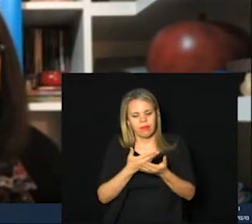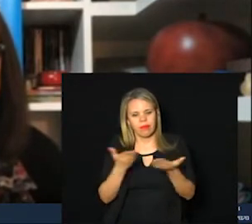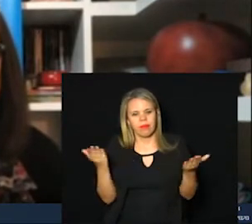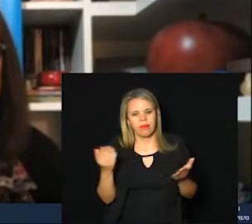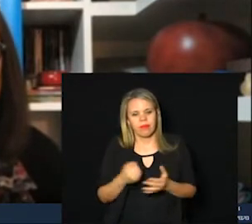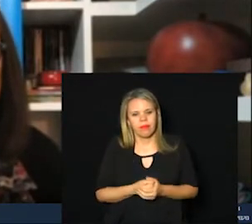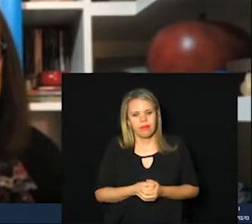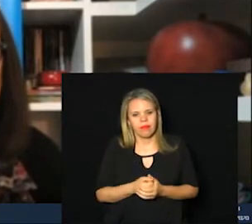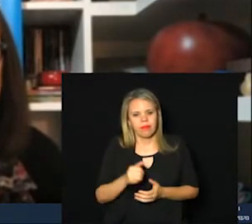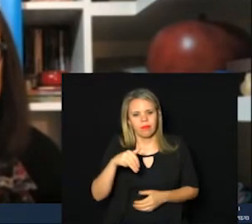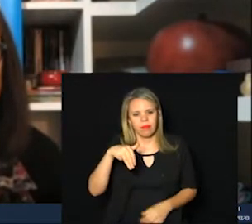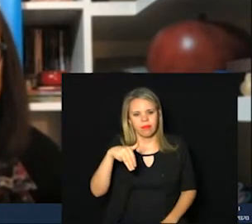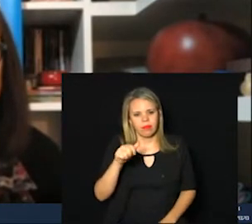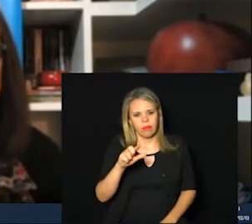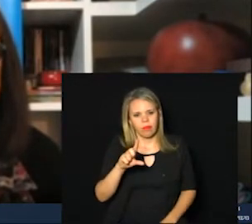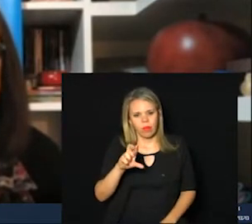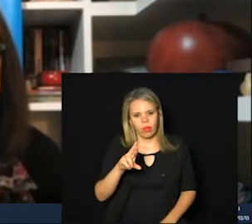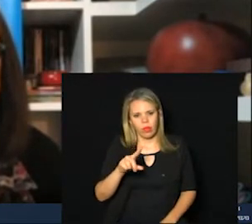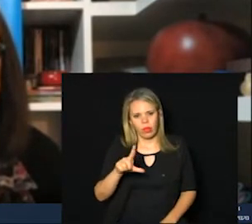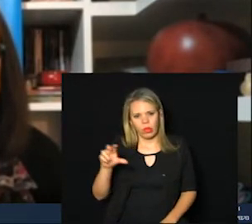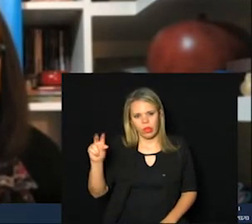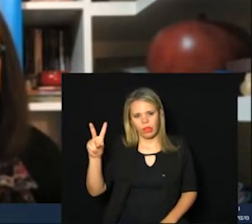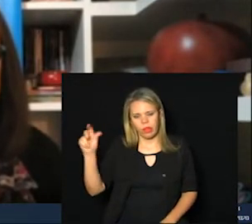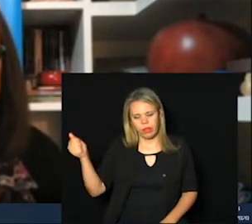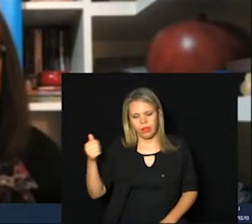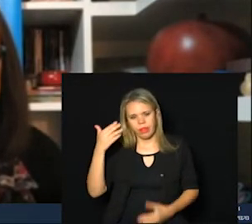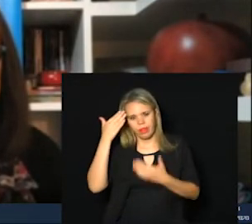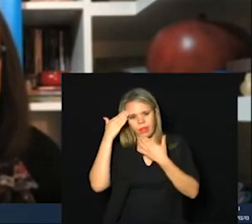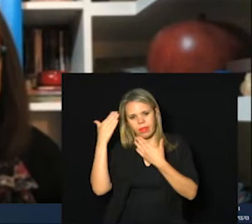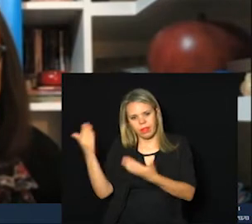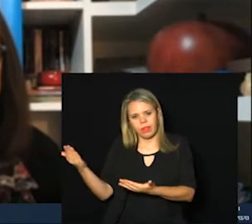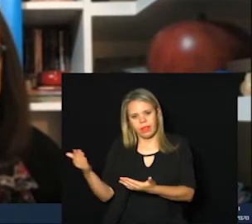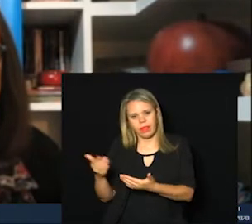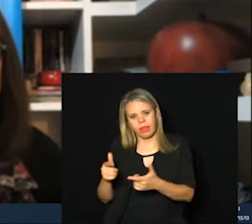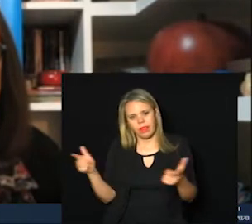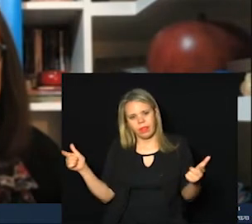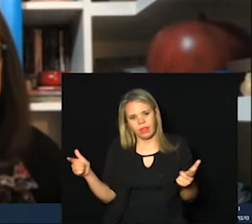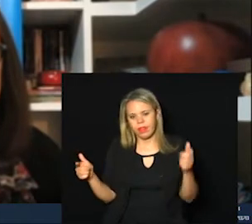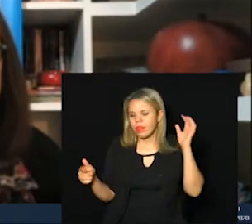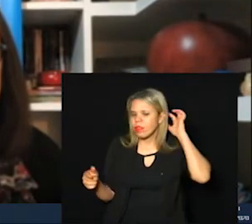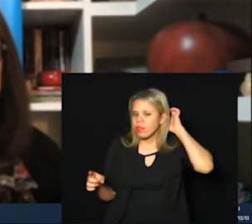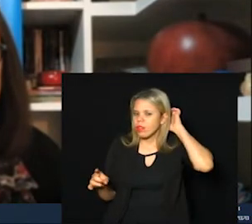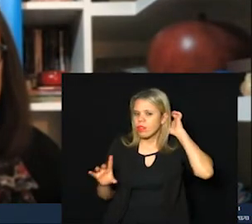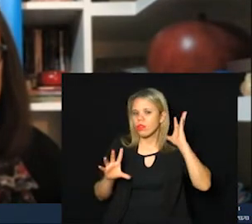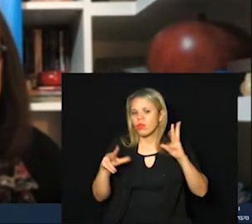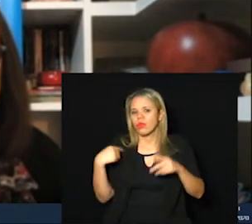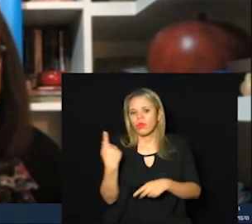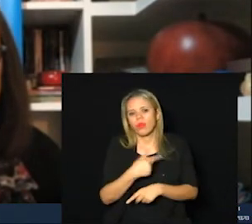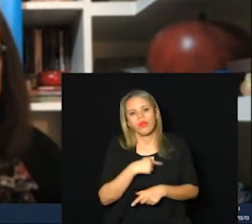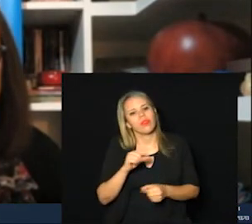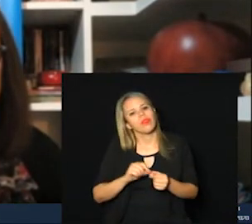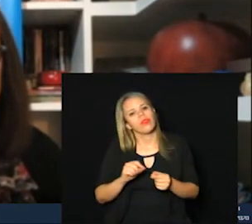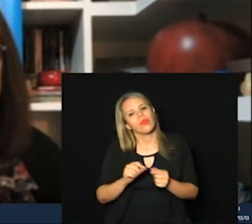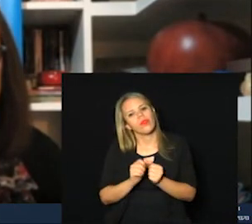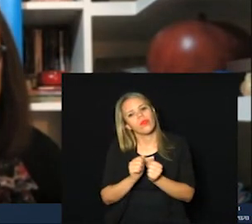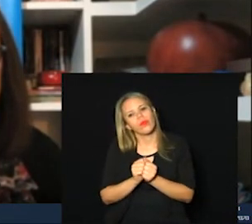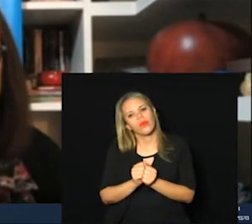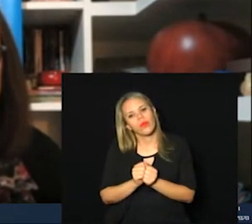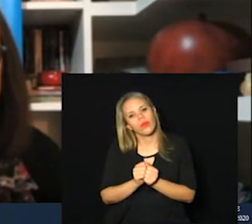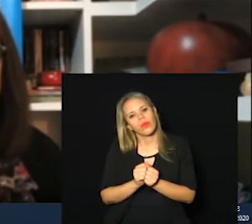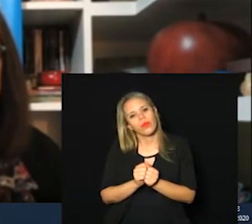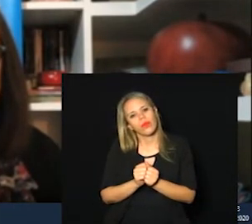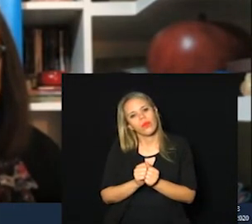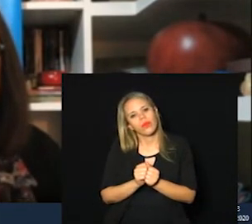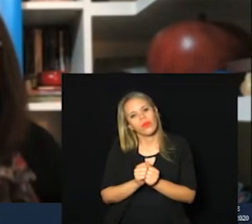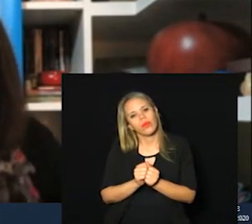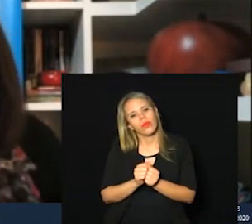a Marlova, a quem eu tenho uma enorme gratidão, não só por tudo que nós temos feito juntas, né, por meio